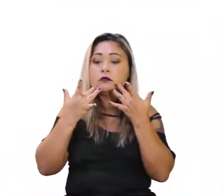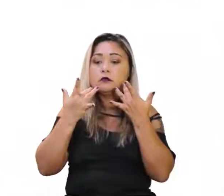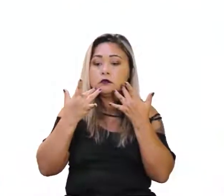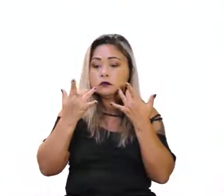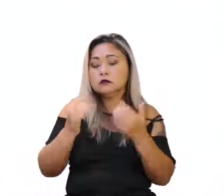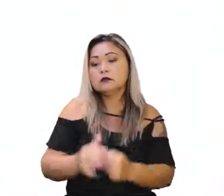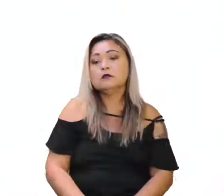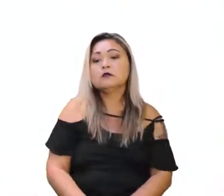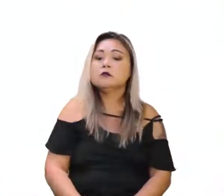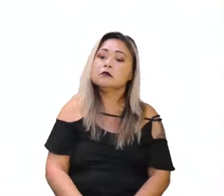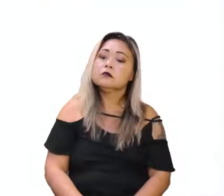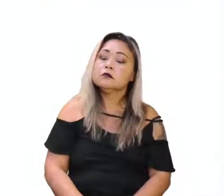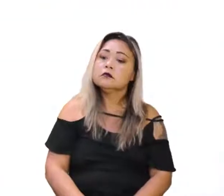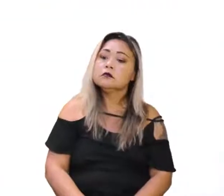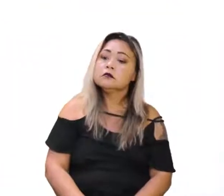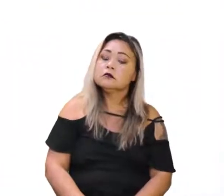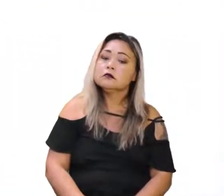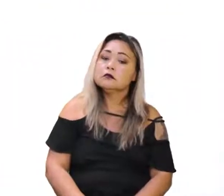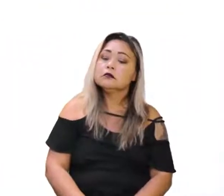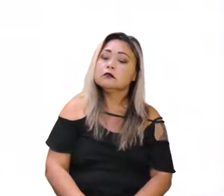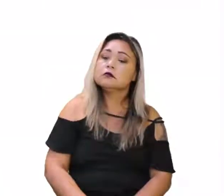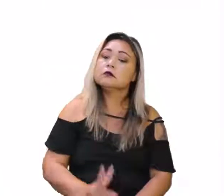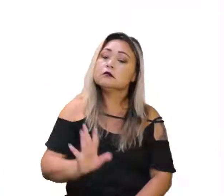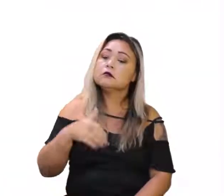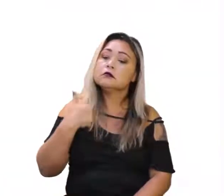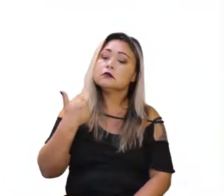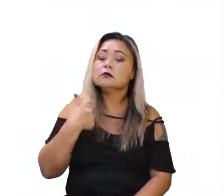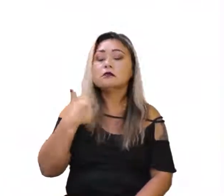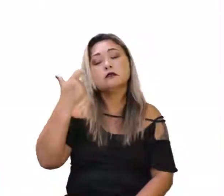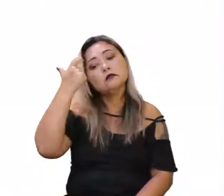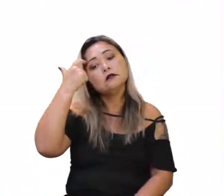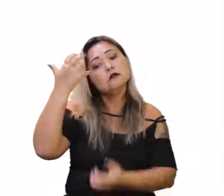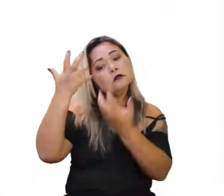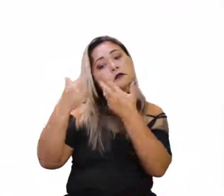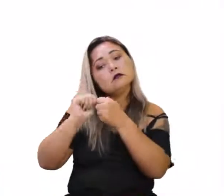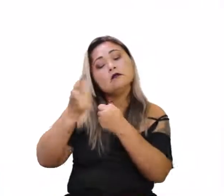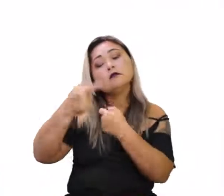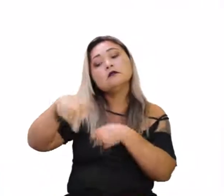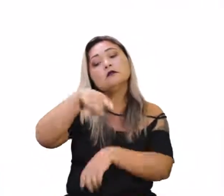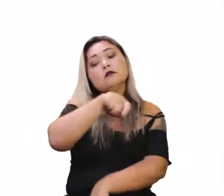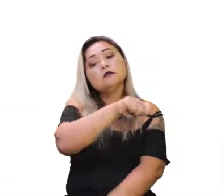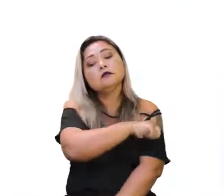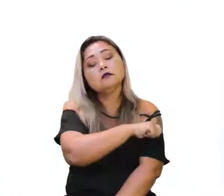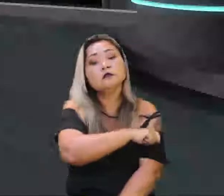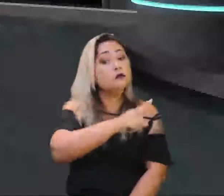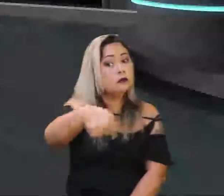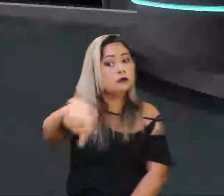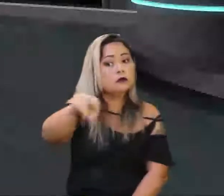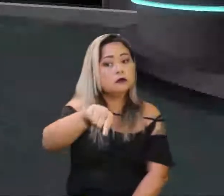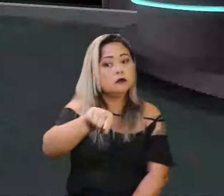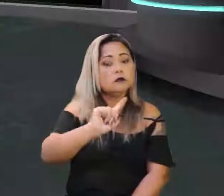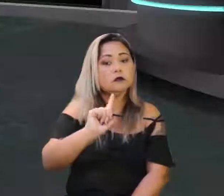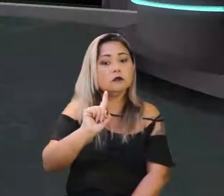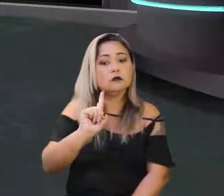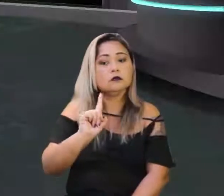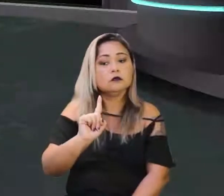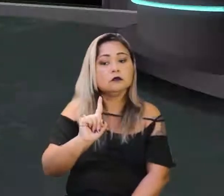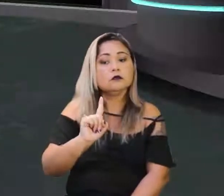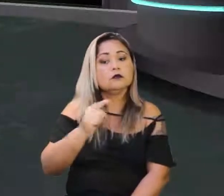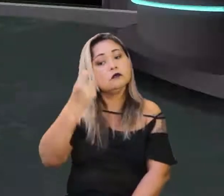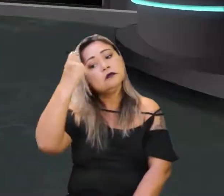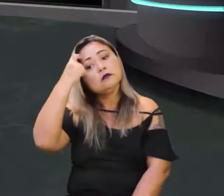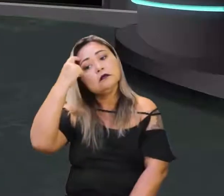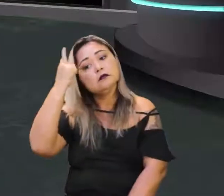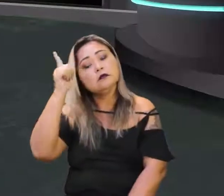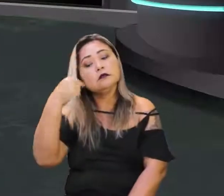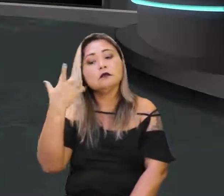teatral. Então, o que nós podemos refletir sobre isso? O que os nossos alunos, né, eles levantaram lá suas